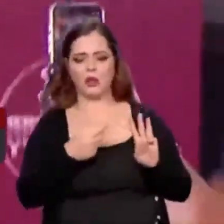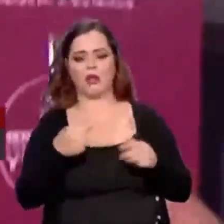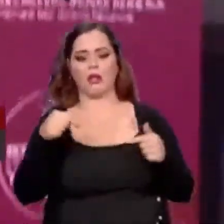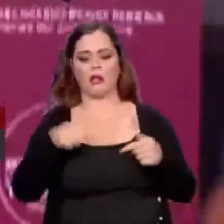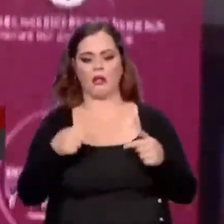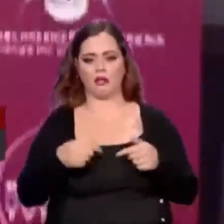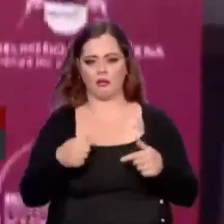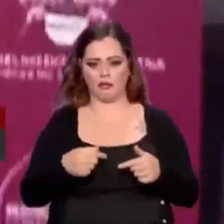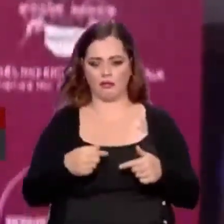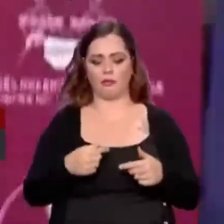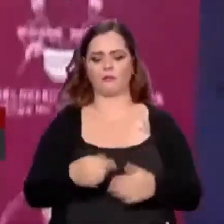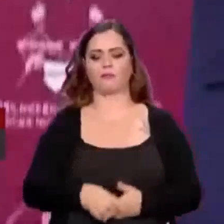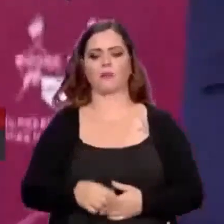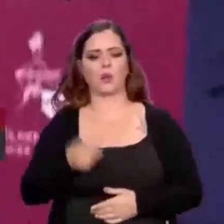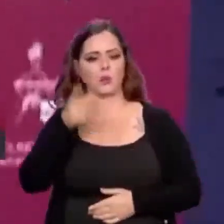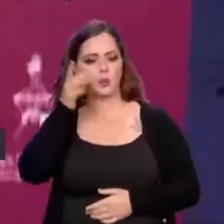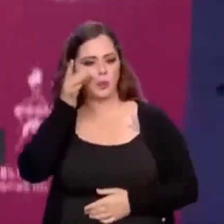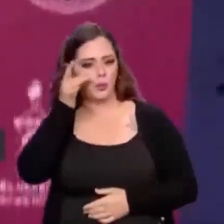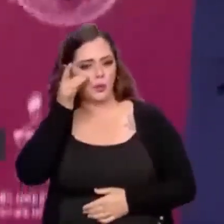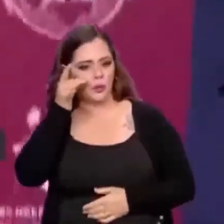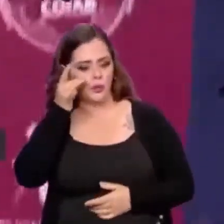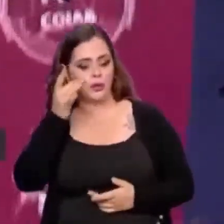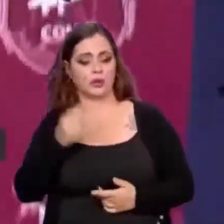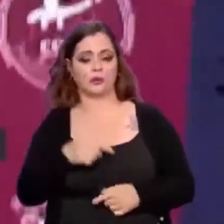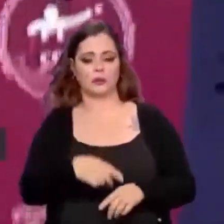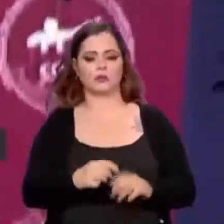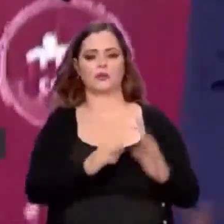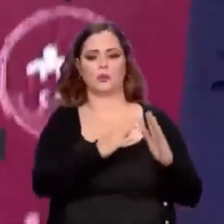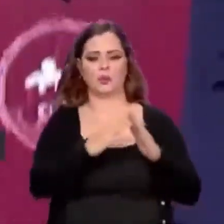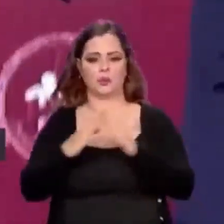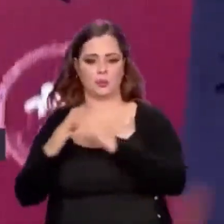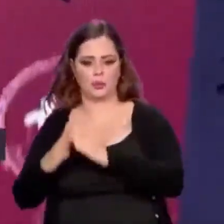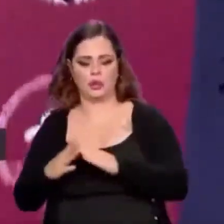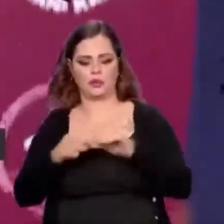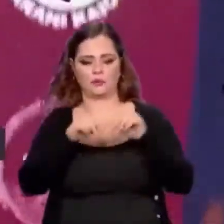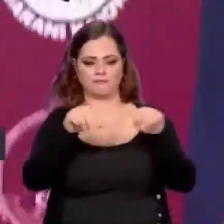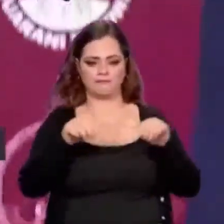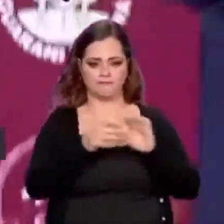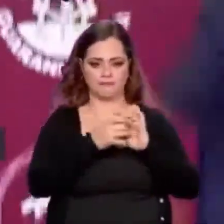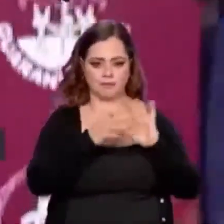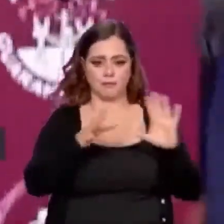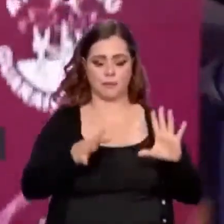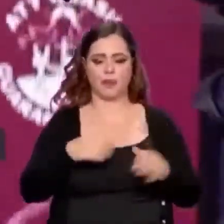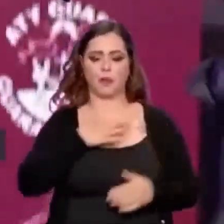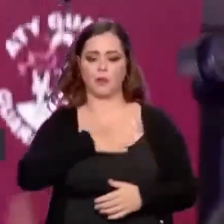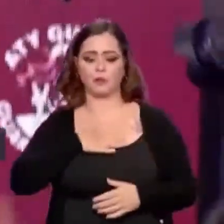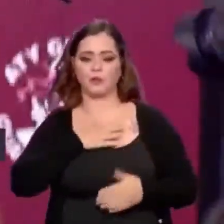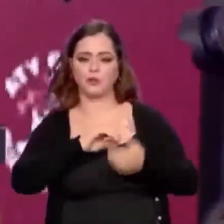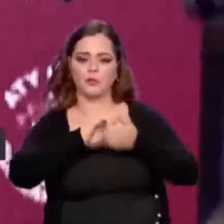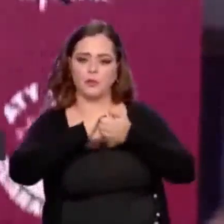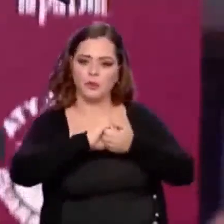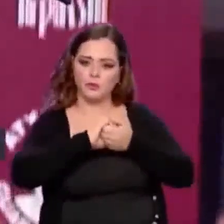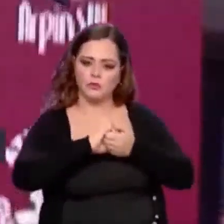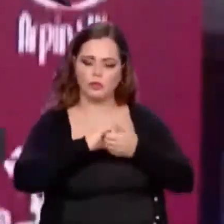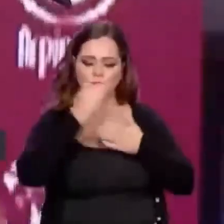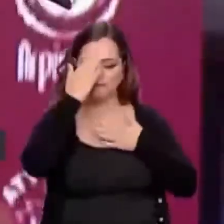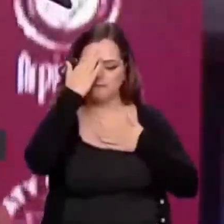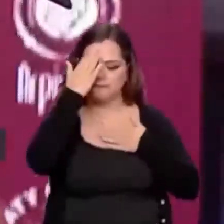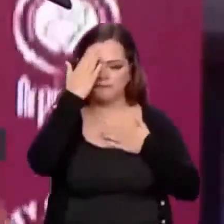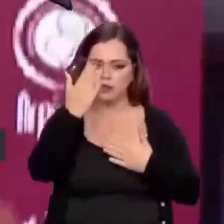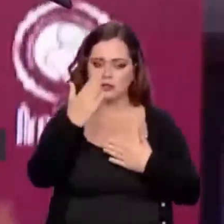na 19ª edição do Acampamento Terra Livre. Quero aqui cumprimentar, agradecer